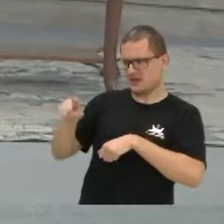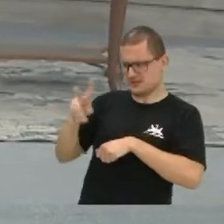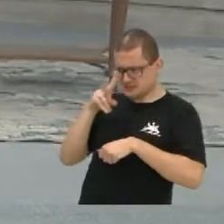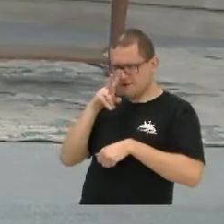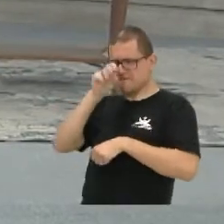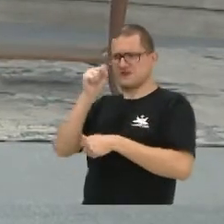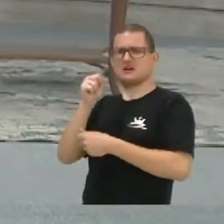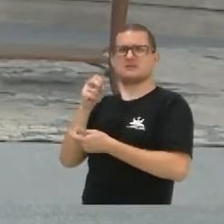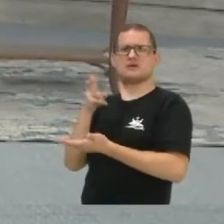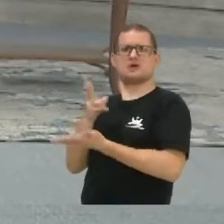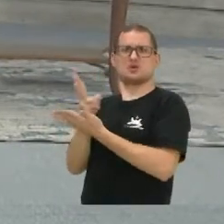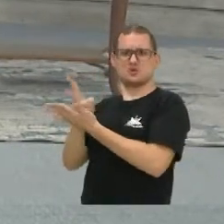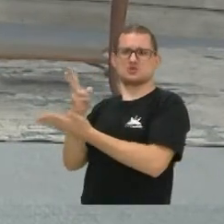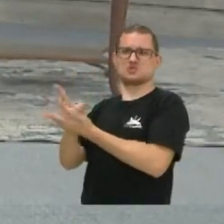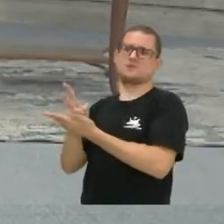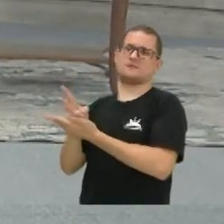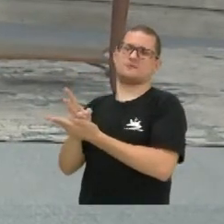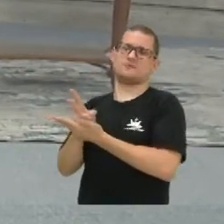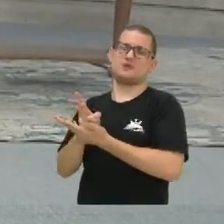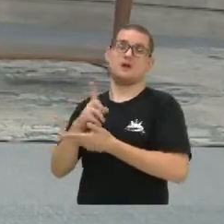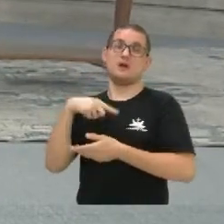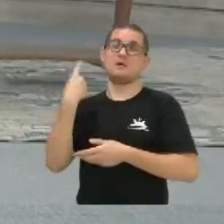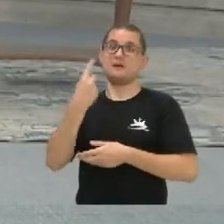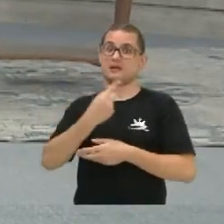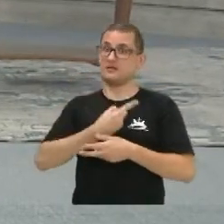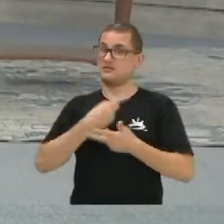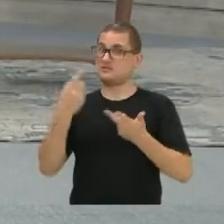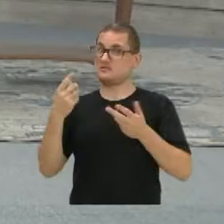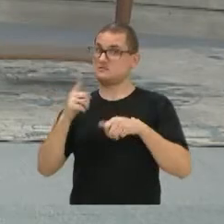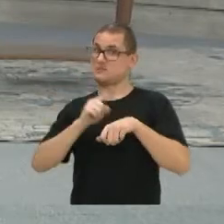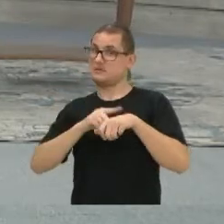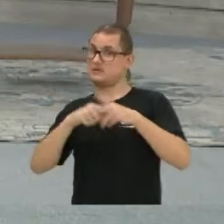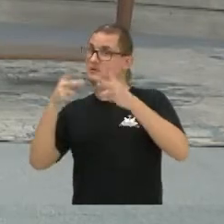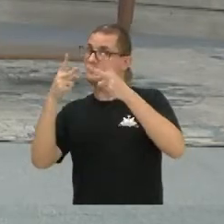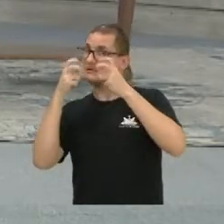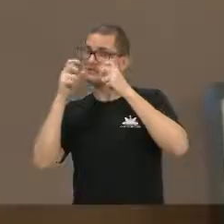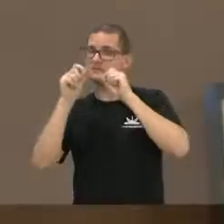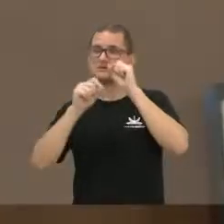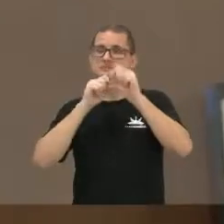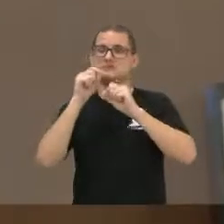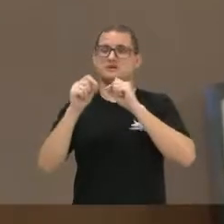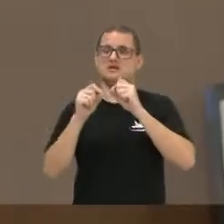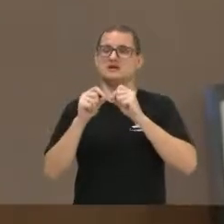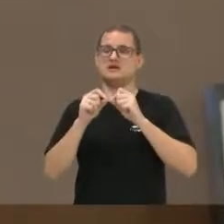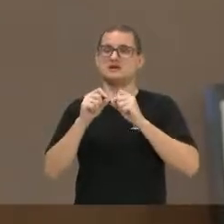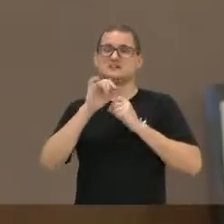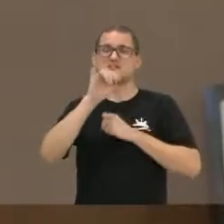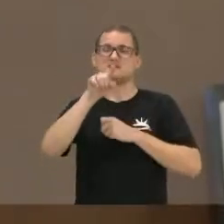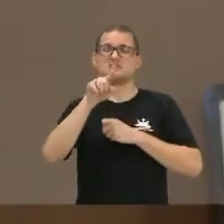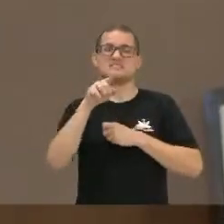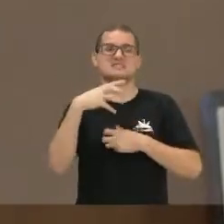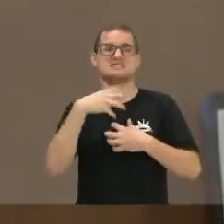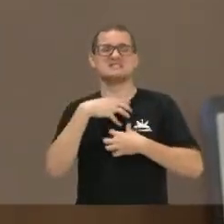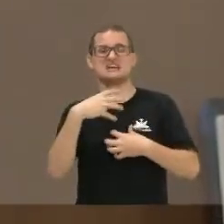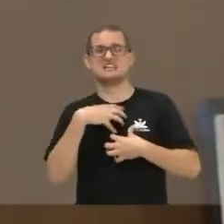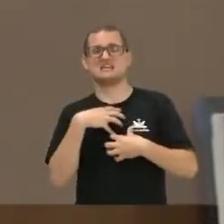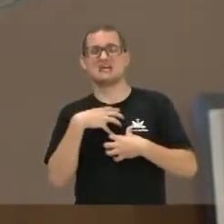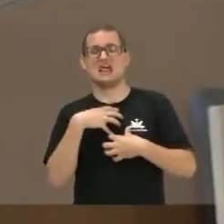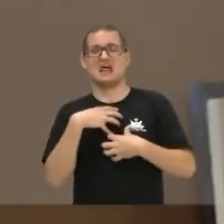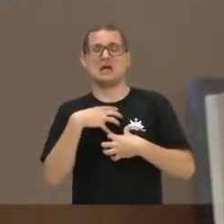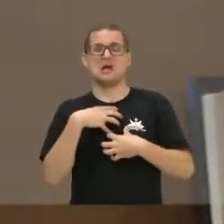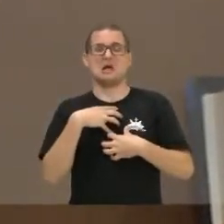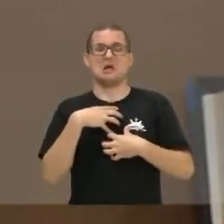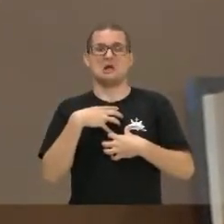e para que o leitor do seu tempo perseguido eu comprei saiba resgatar disse